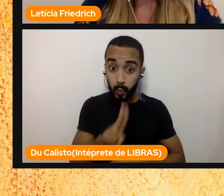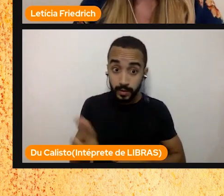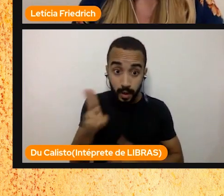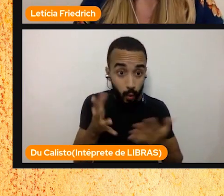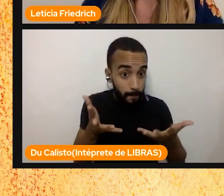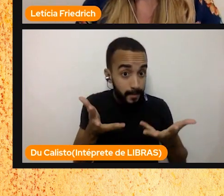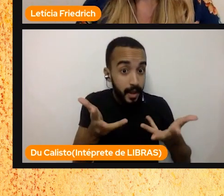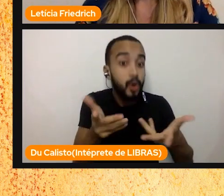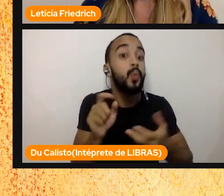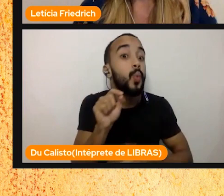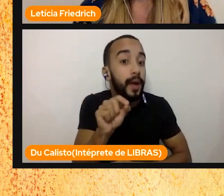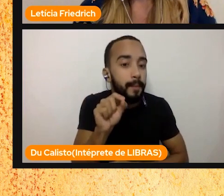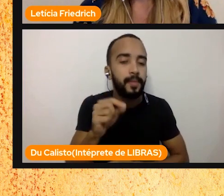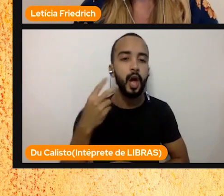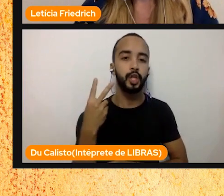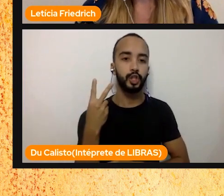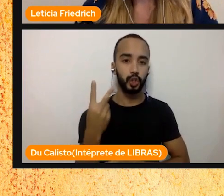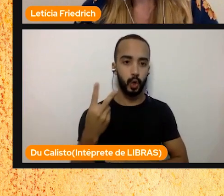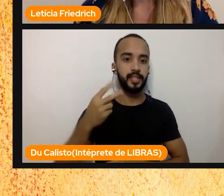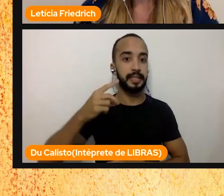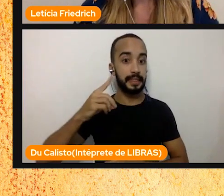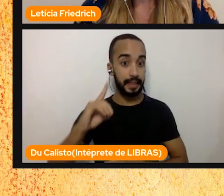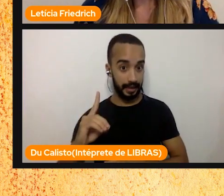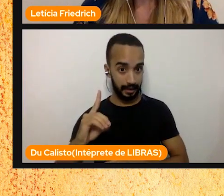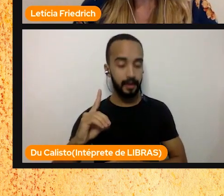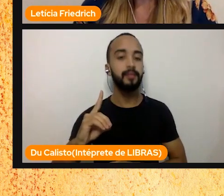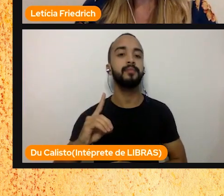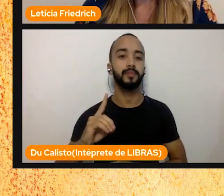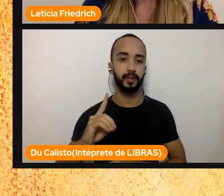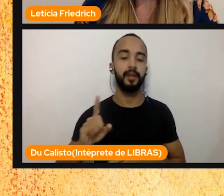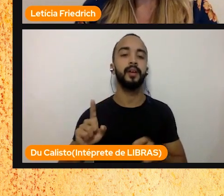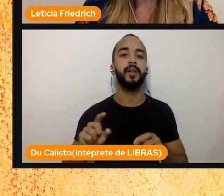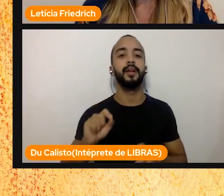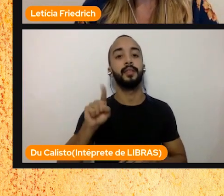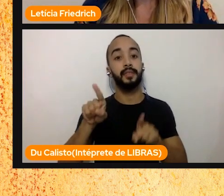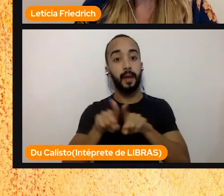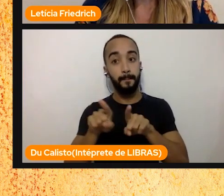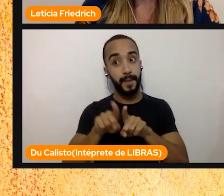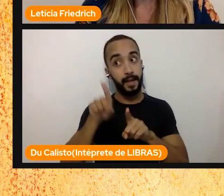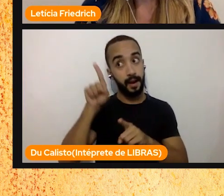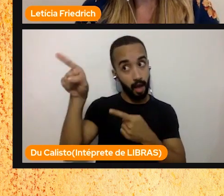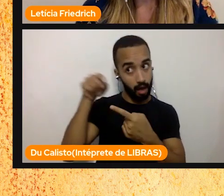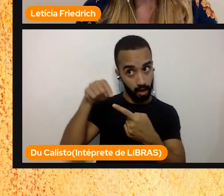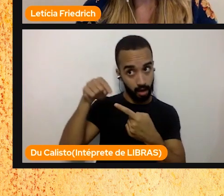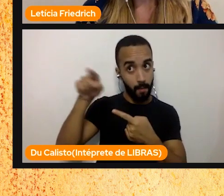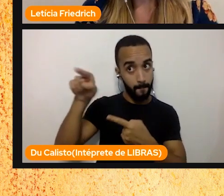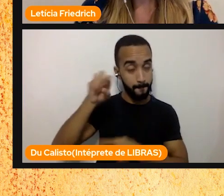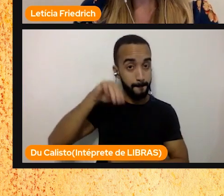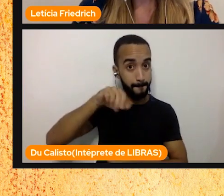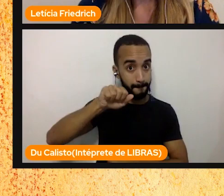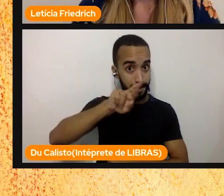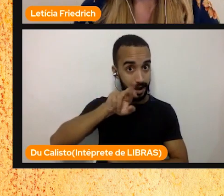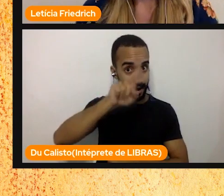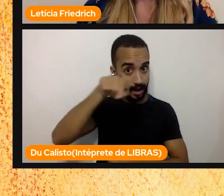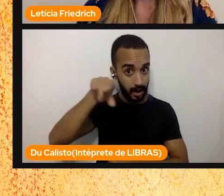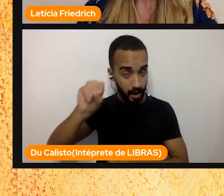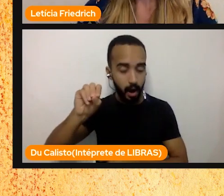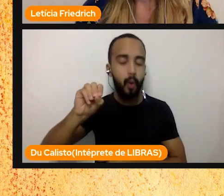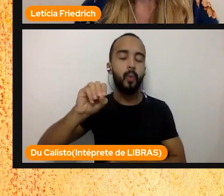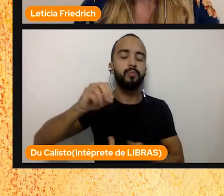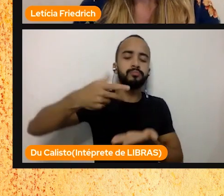papel. O Marão ter animado boa parte do filme mesmo na mesa de luz dele, em papel A4